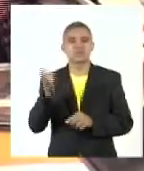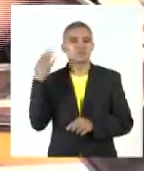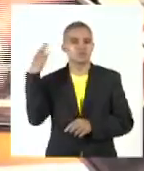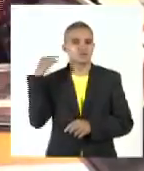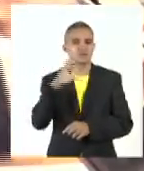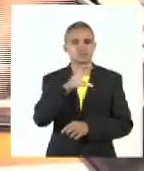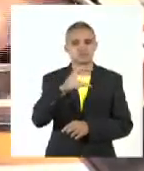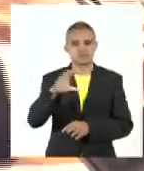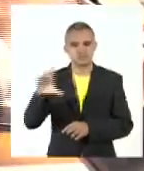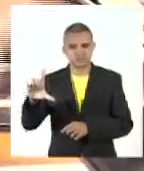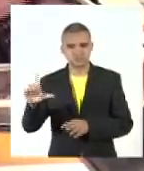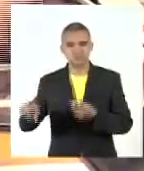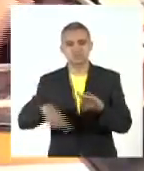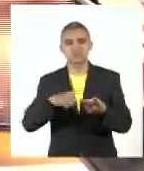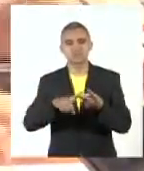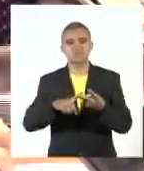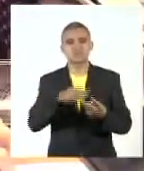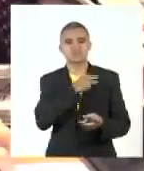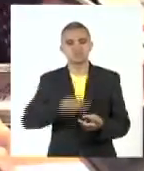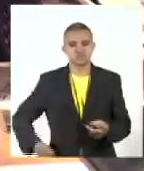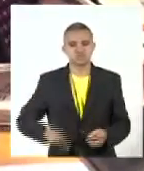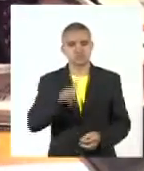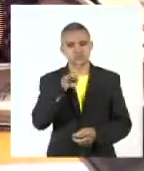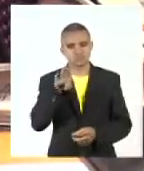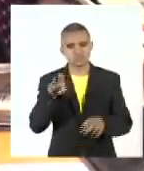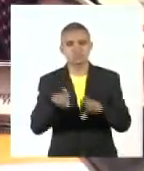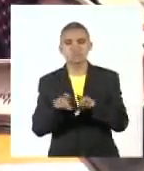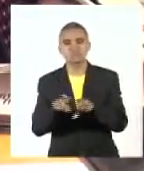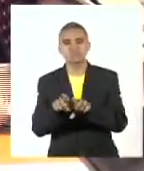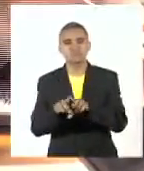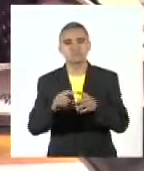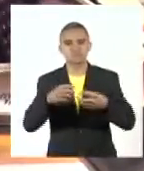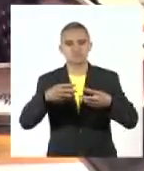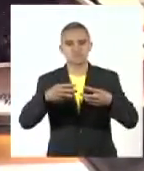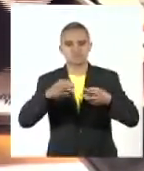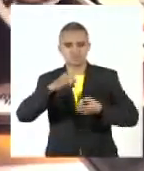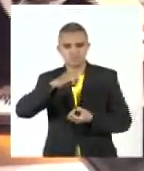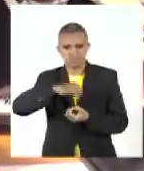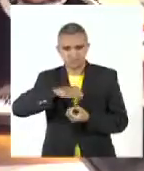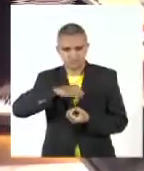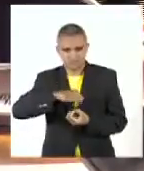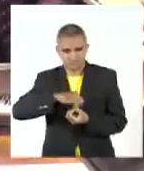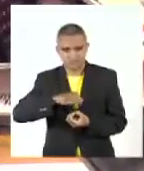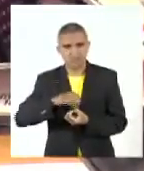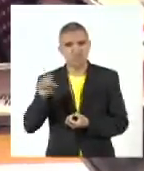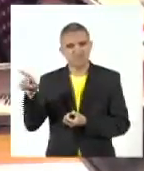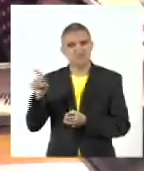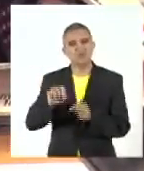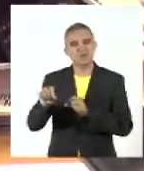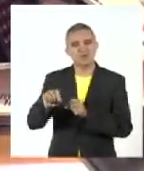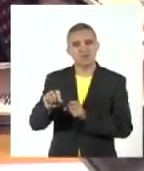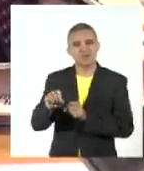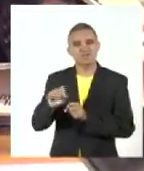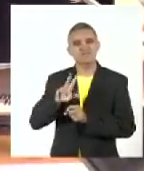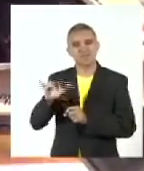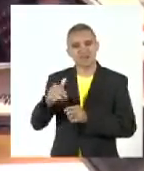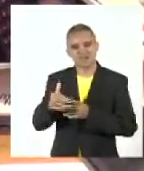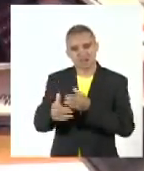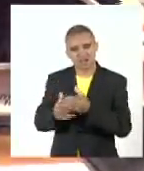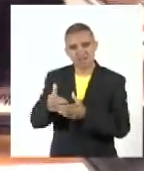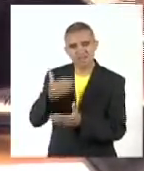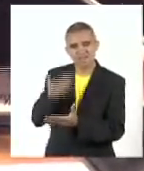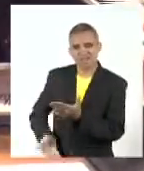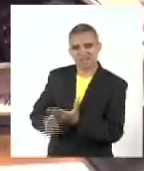caso do Ministério Público em relação ao DETRAN, ele vai perder essa guerra. Sabe por quê? Não é porque o deputado de oposição não